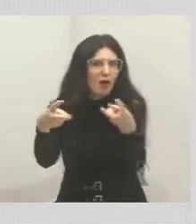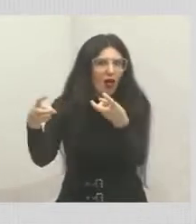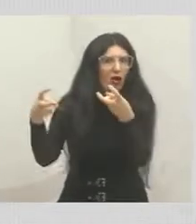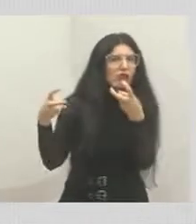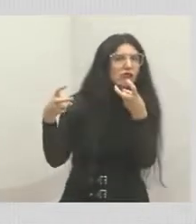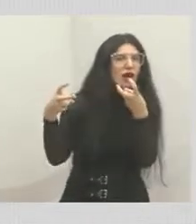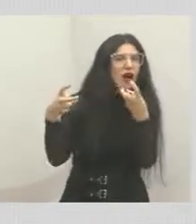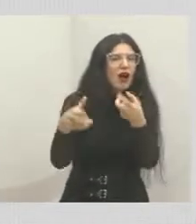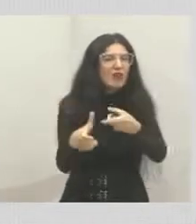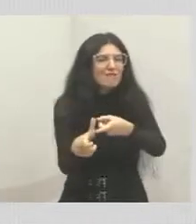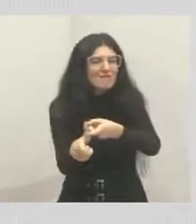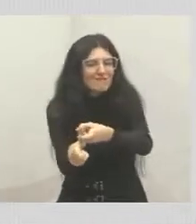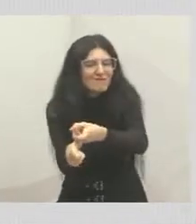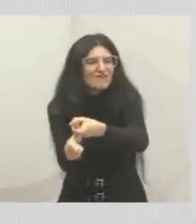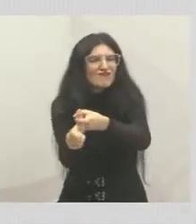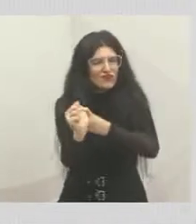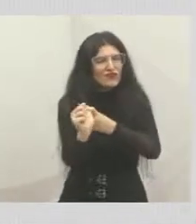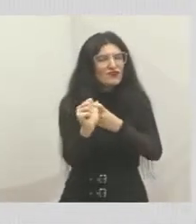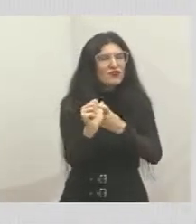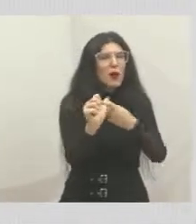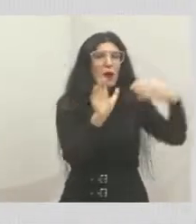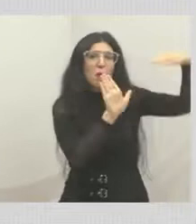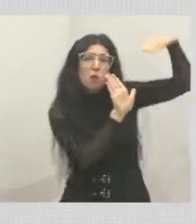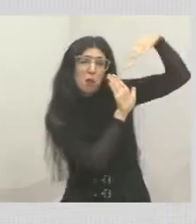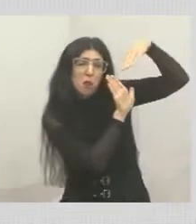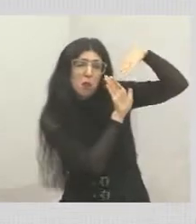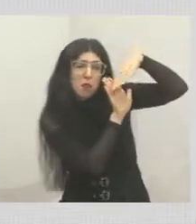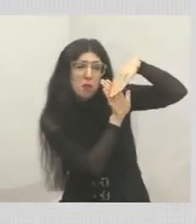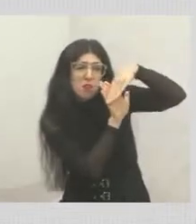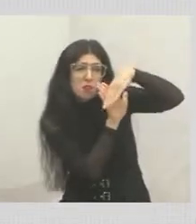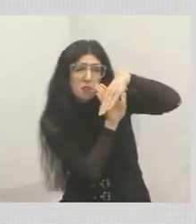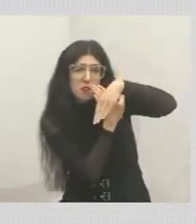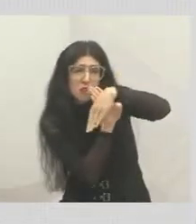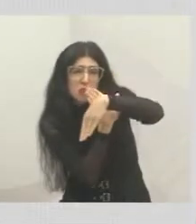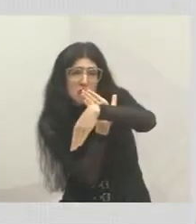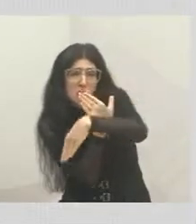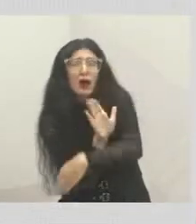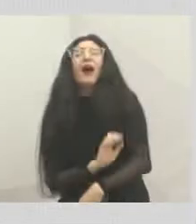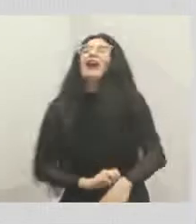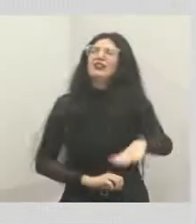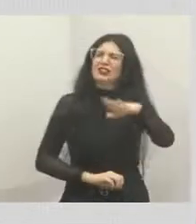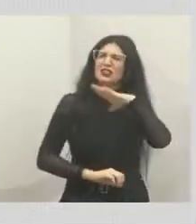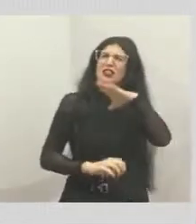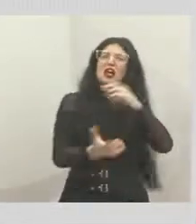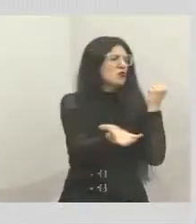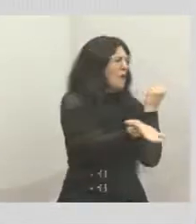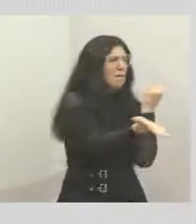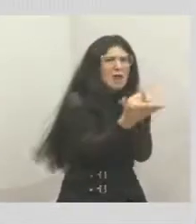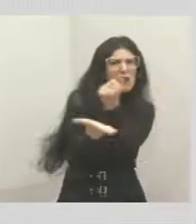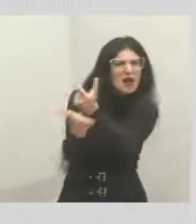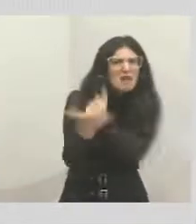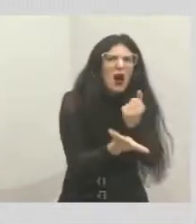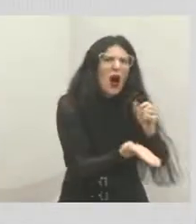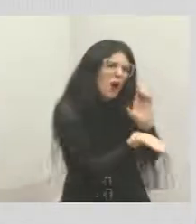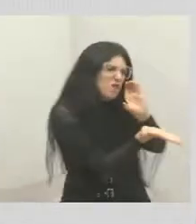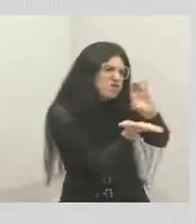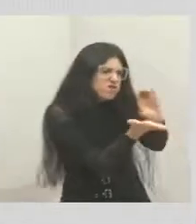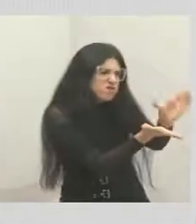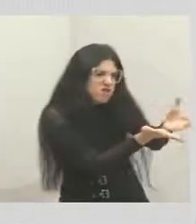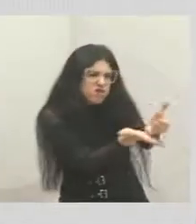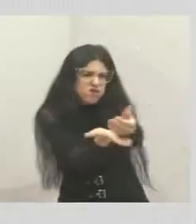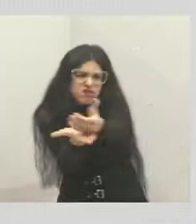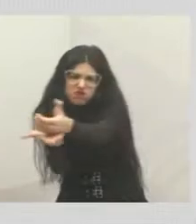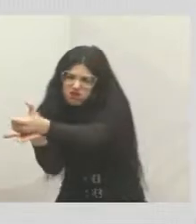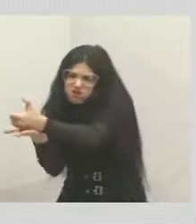dívidas, elas têm diminuído, pois o município tem cumprido todos os pagamentos em dia de